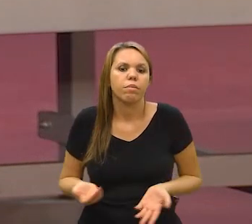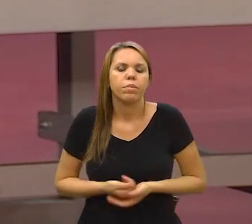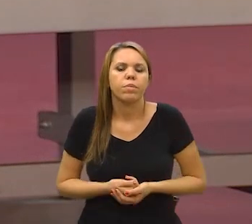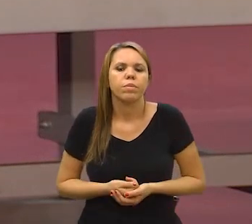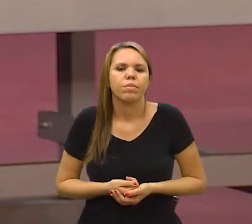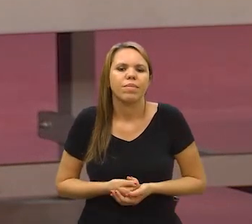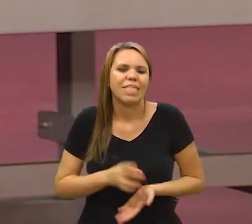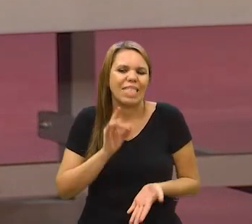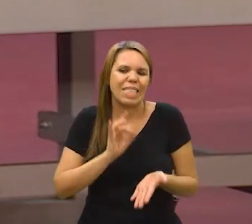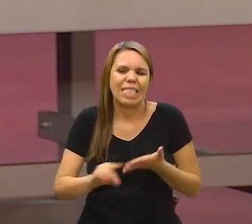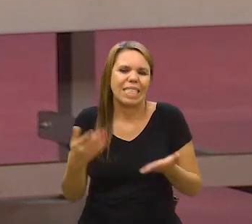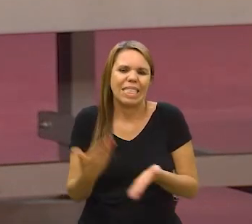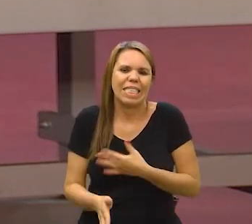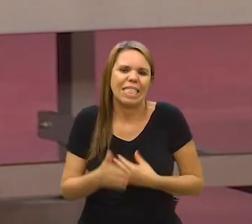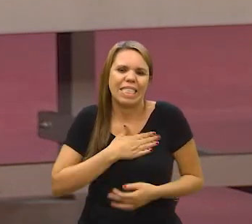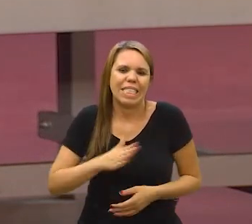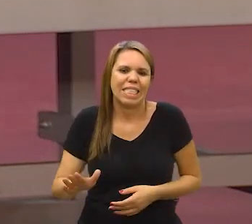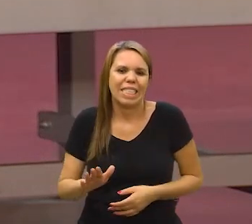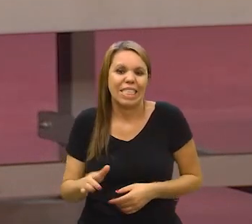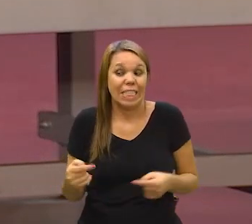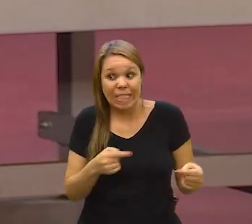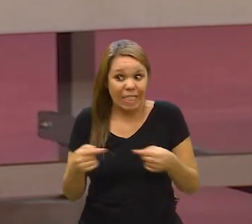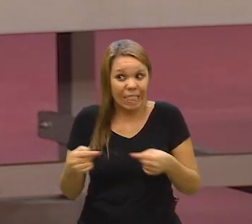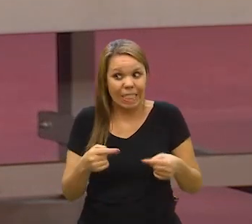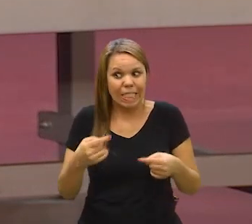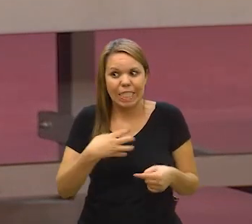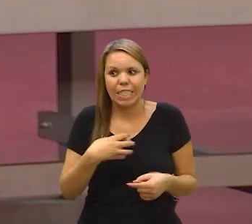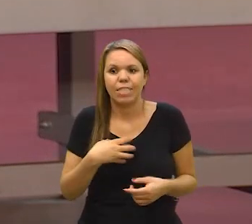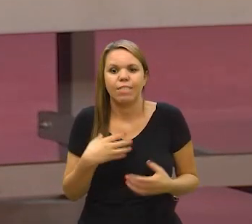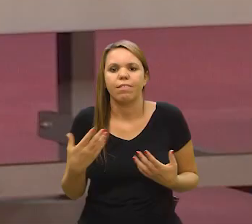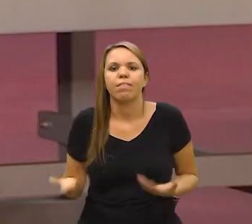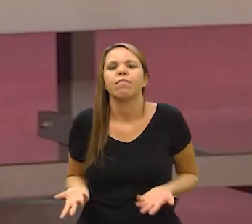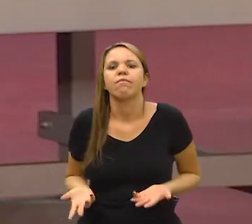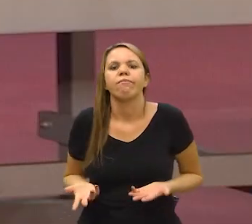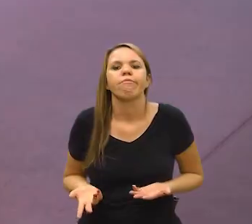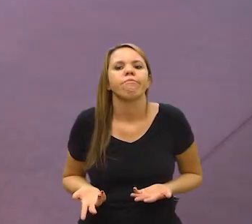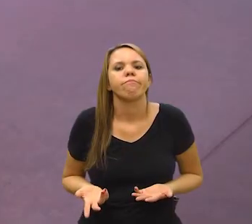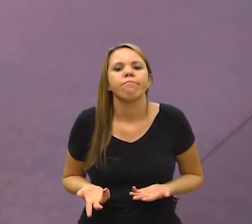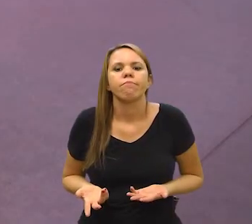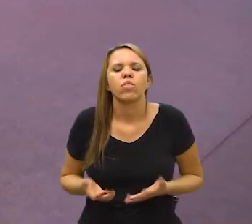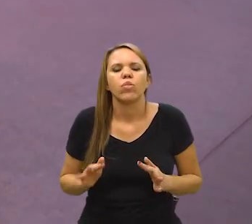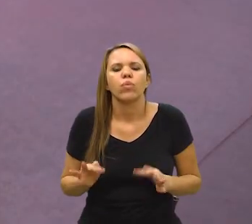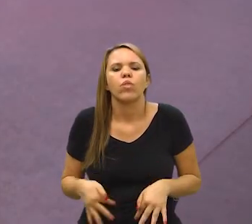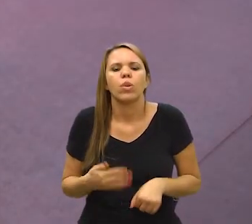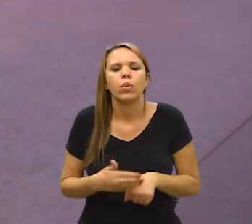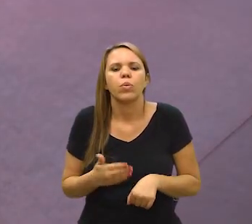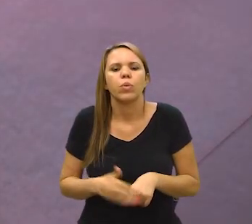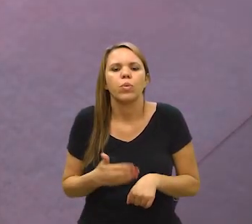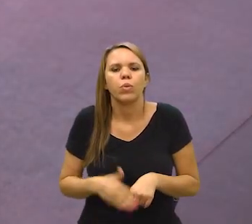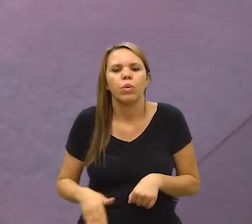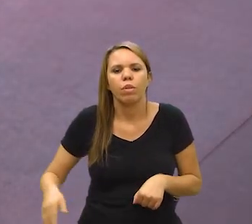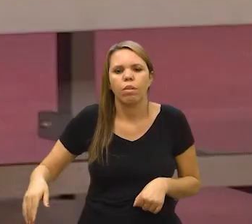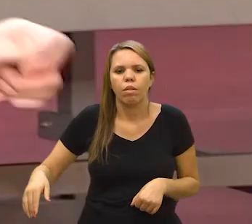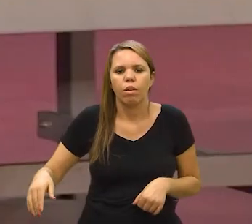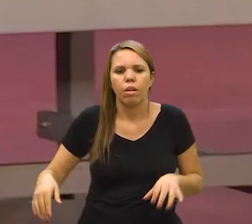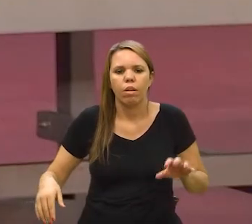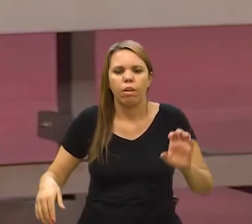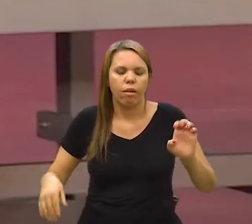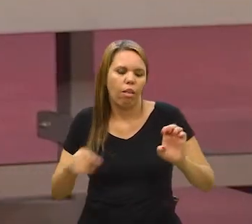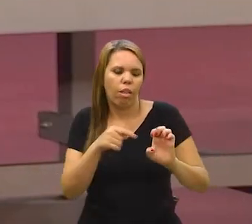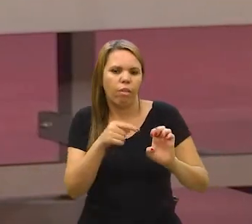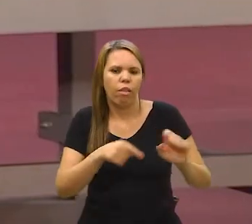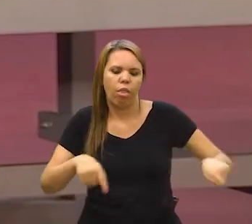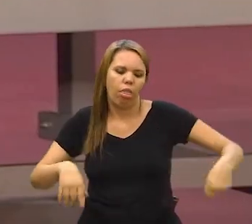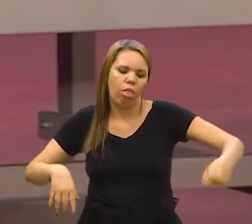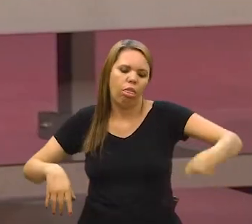eu odeio perder, eu não gosto de perder, eu sou muito competitivo. Então, no final do treino eu pegava com a esquerda e eu treinava um pouquinho com a minha